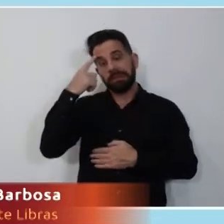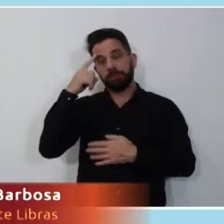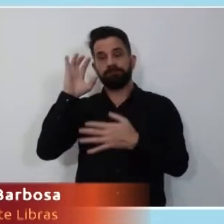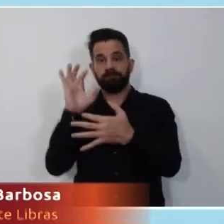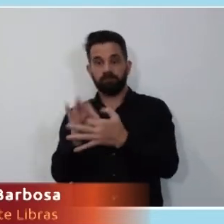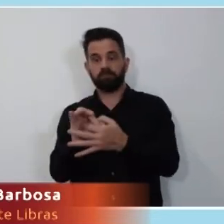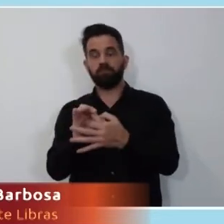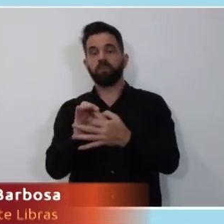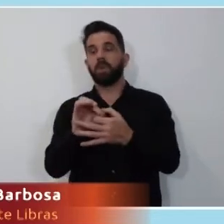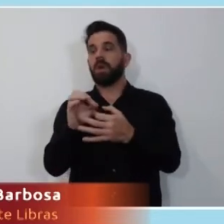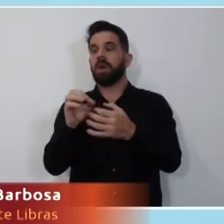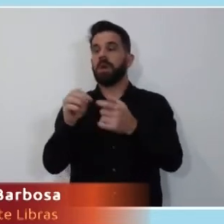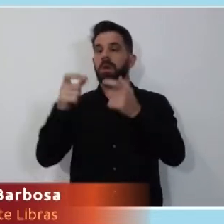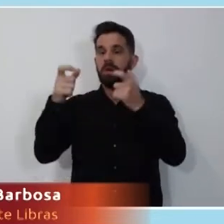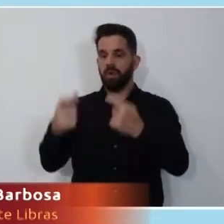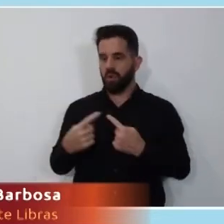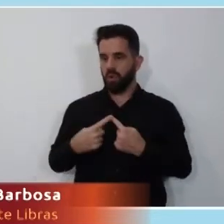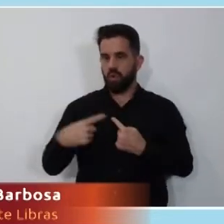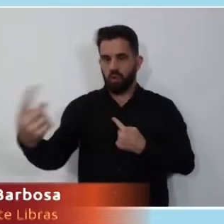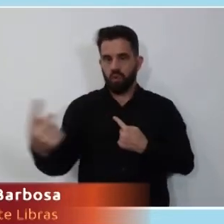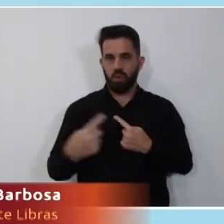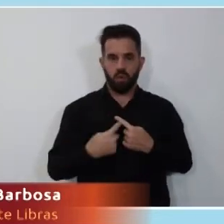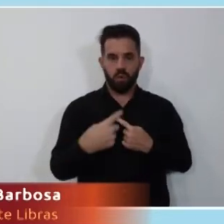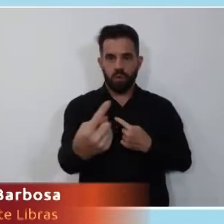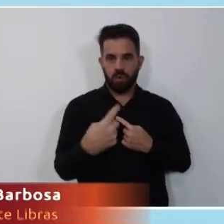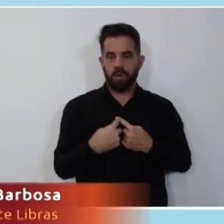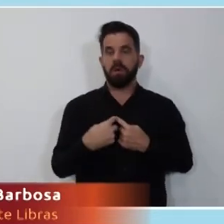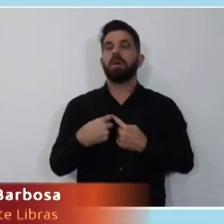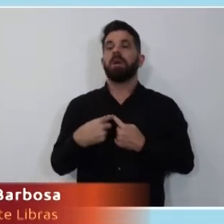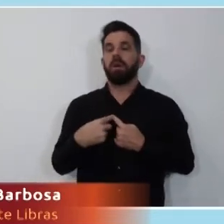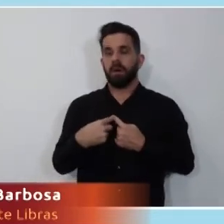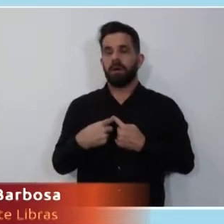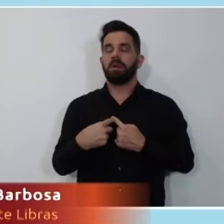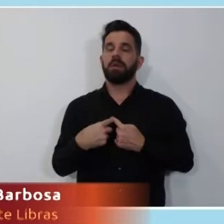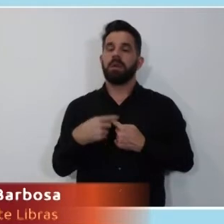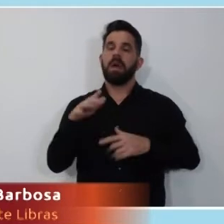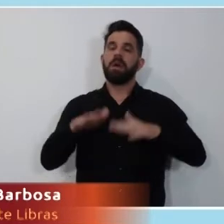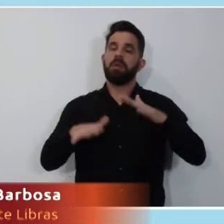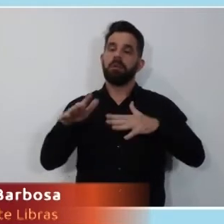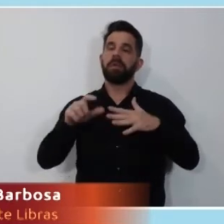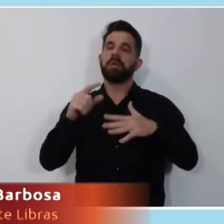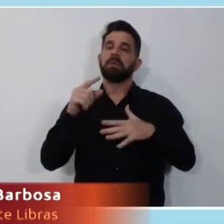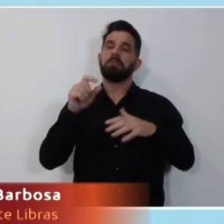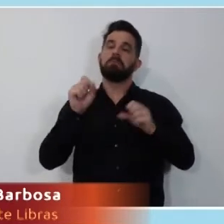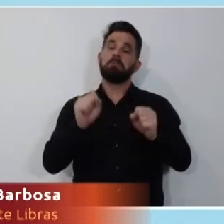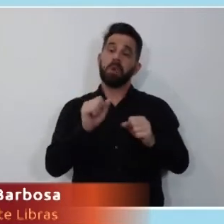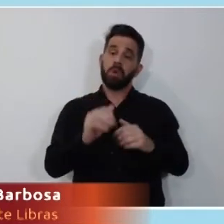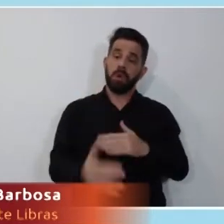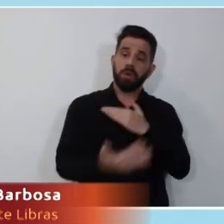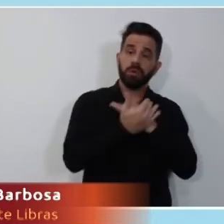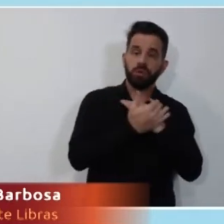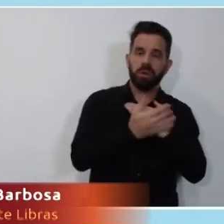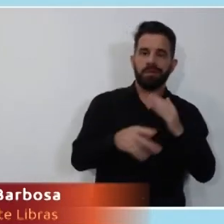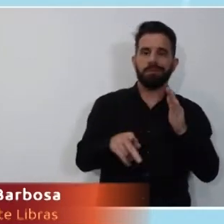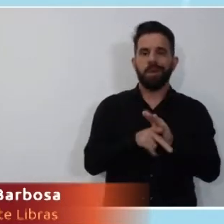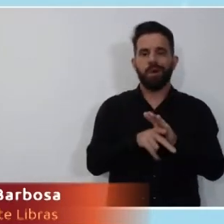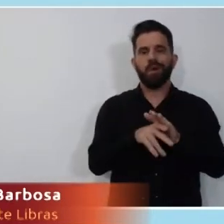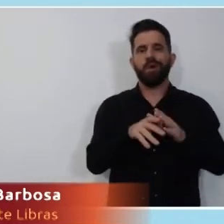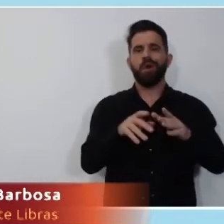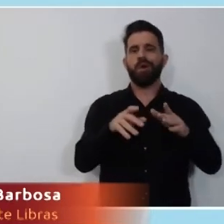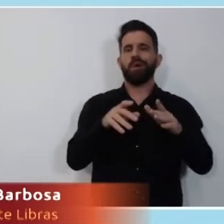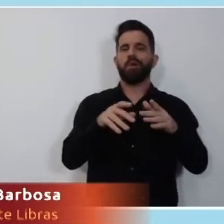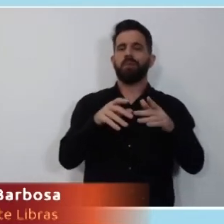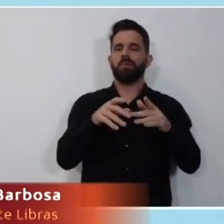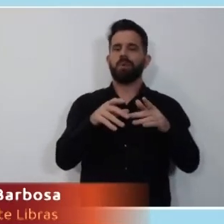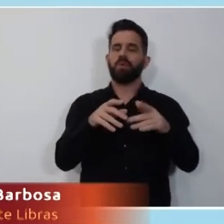bairros que não vão ser rentáveis para uma operação de uma linha de transporte coletivo. E aí que existe o problema da